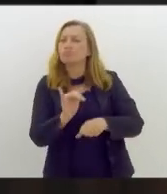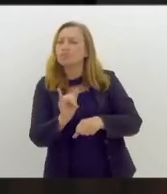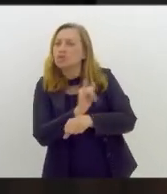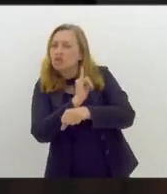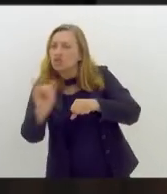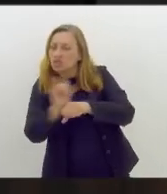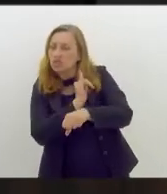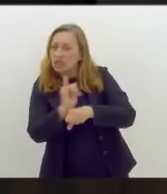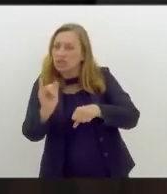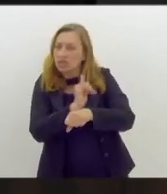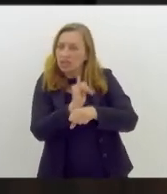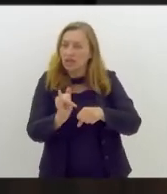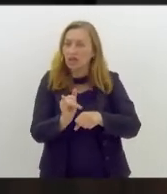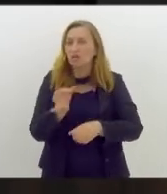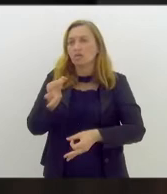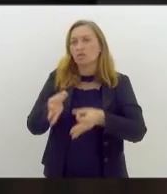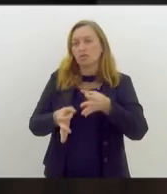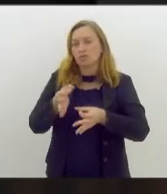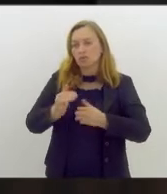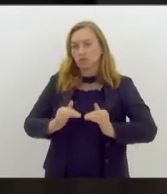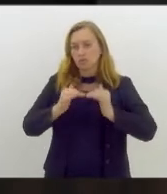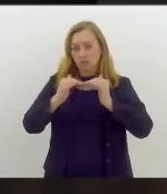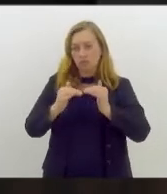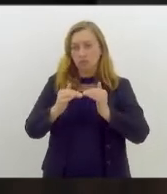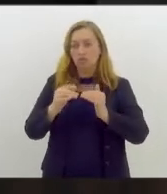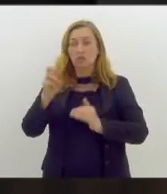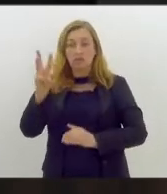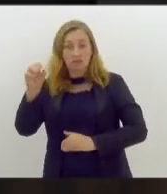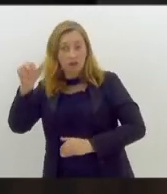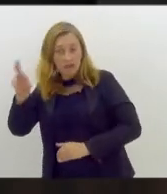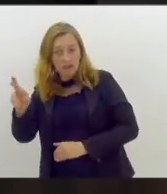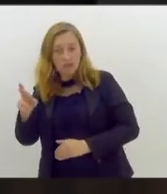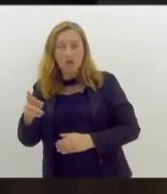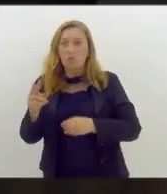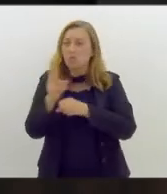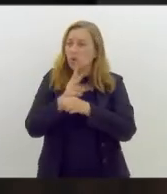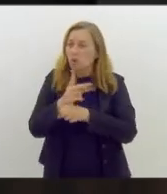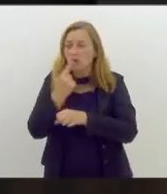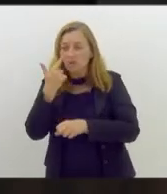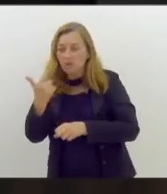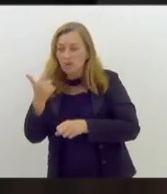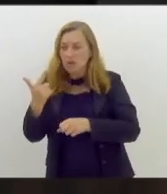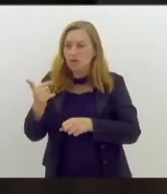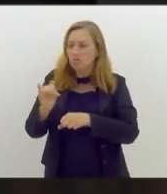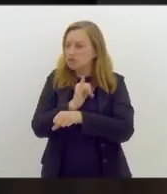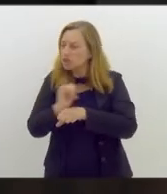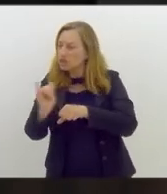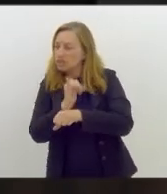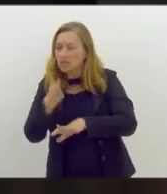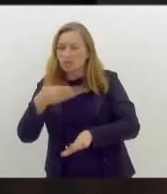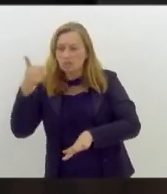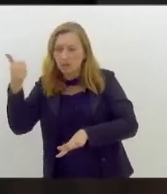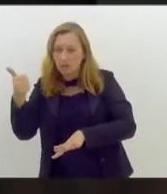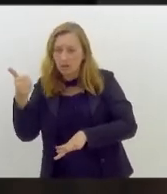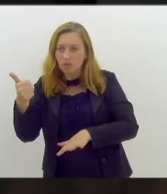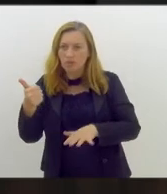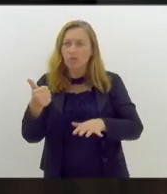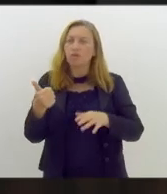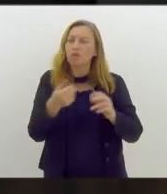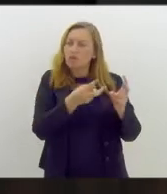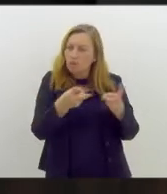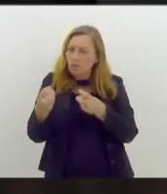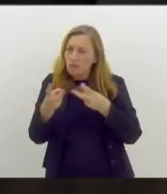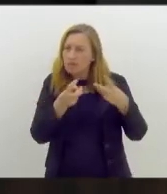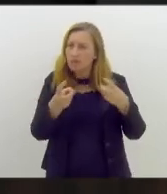o desembargador Wagner Sinelli procura escapar de uma dicotomia por ele muitas vezes observada